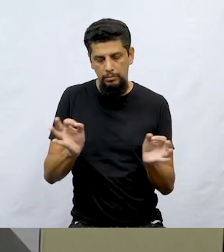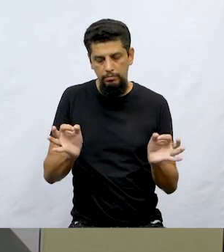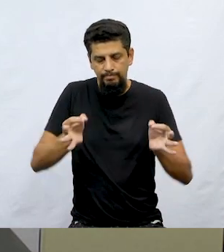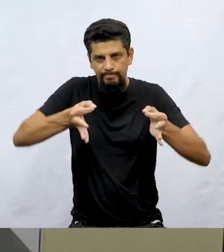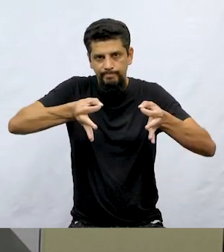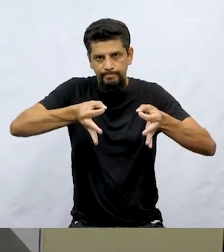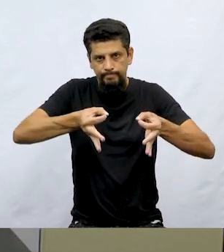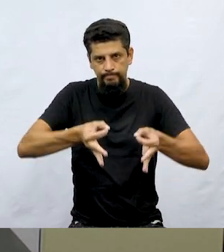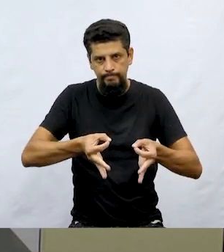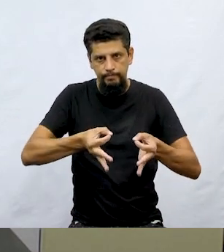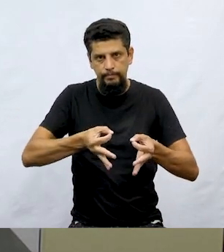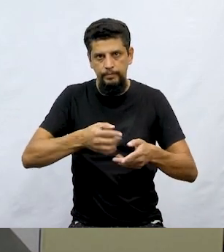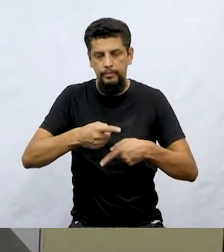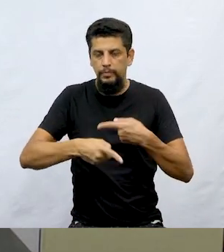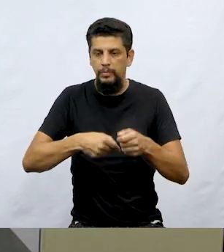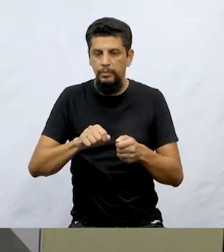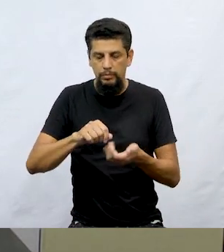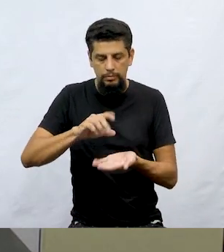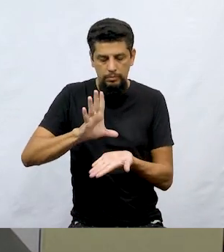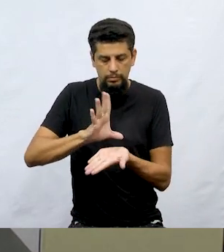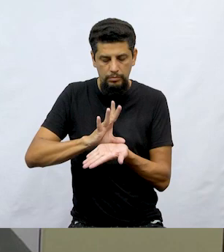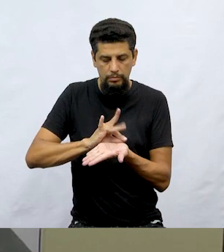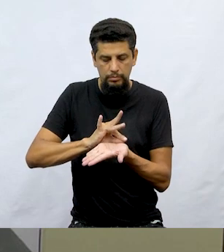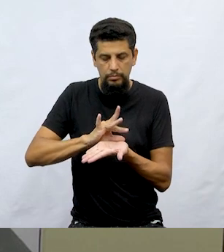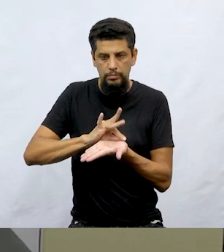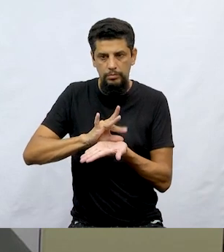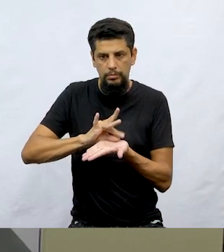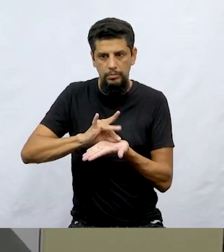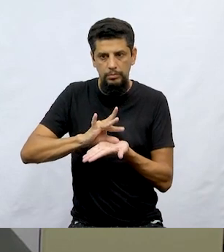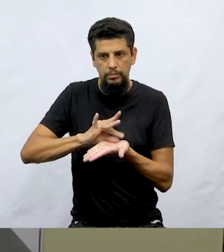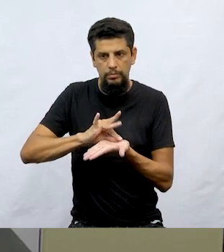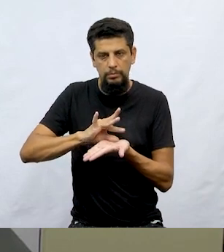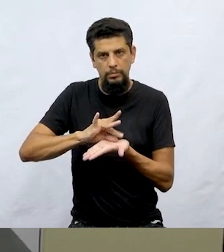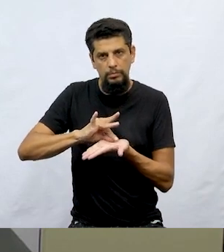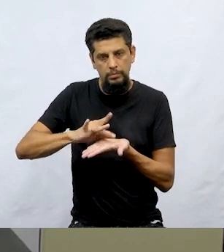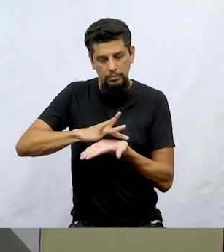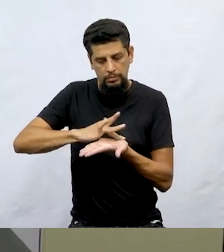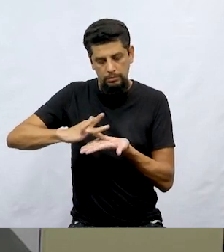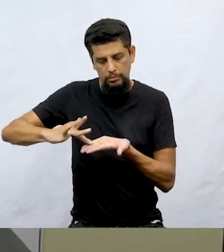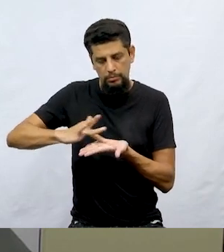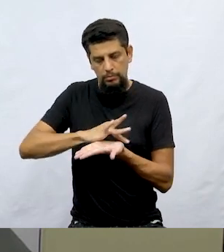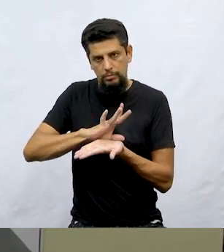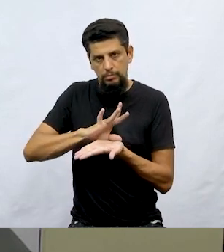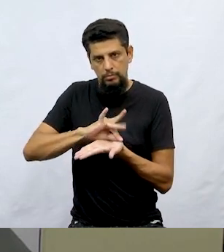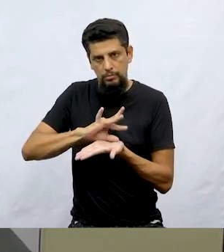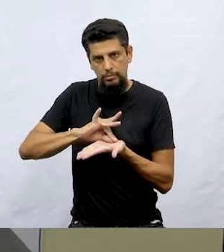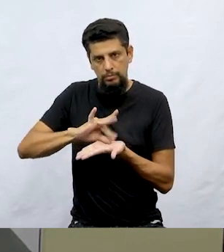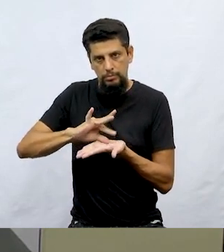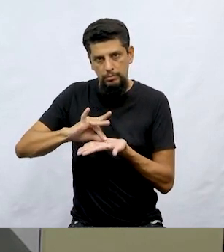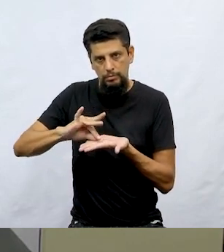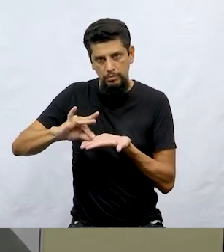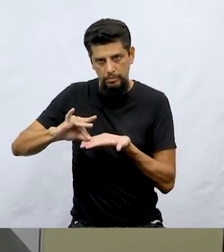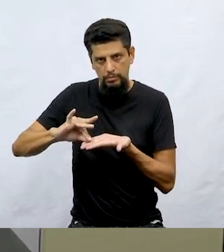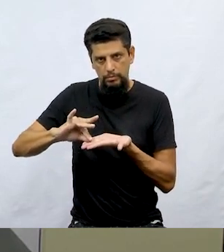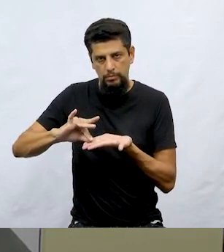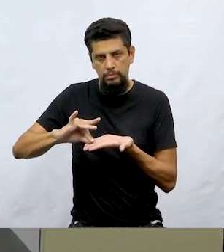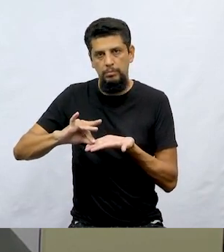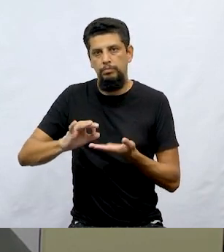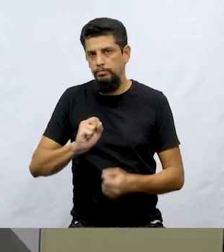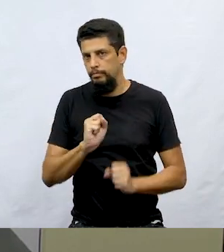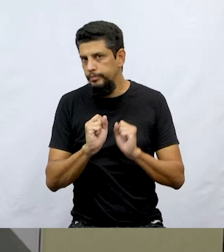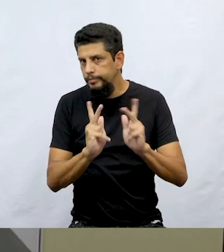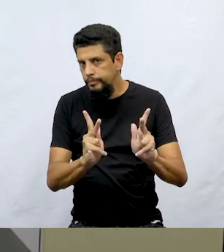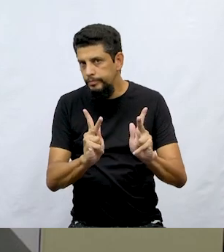tá? Okay. E vamos fazer um vinco, que é, a gente passa o dedinho para deixar bem